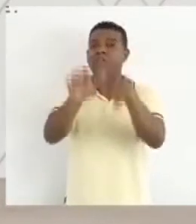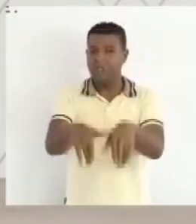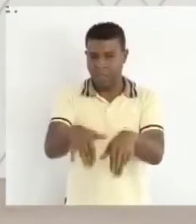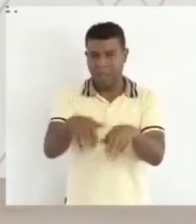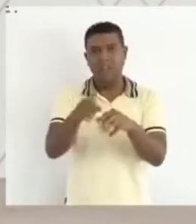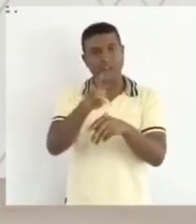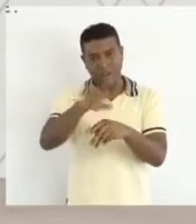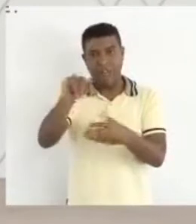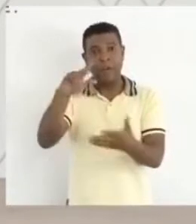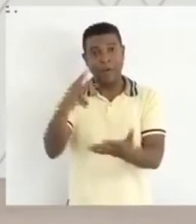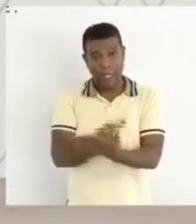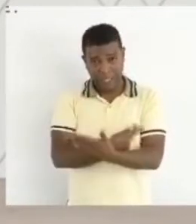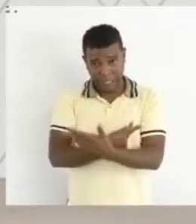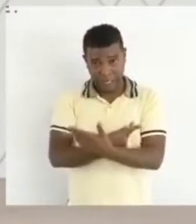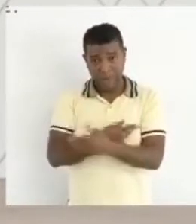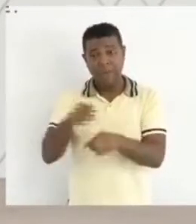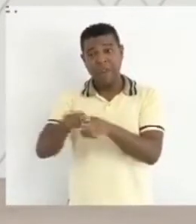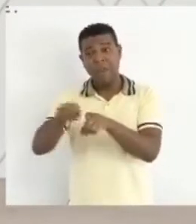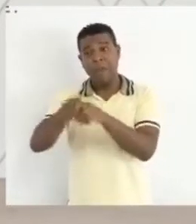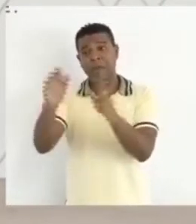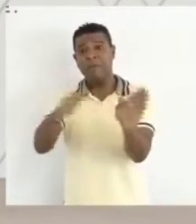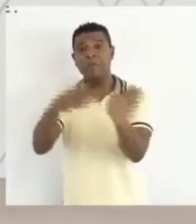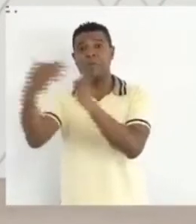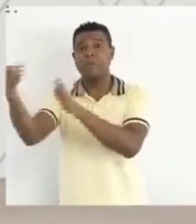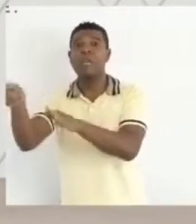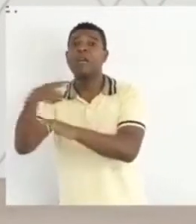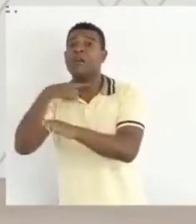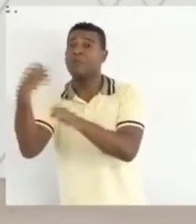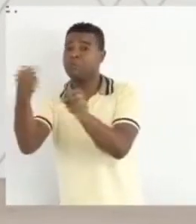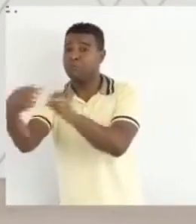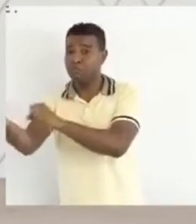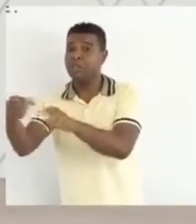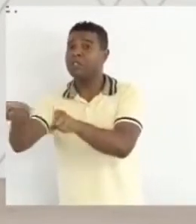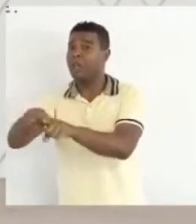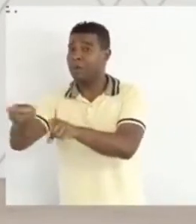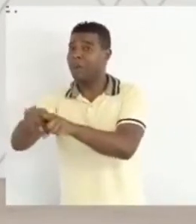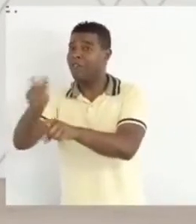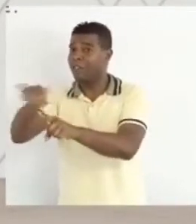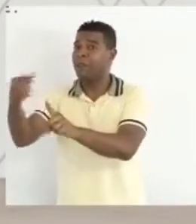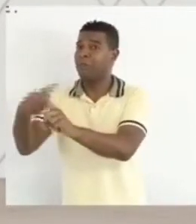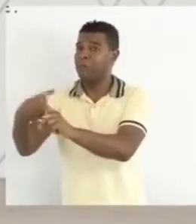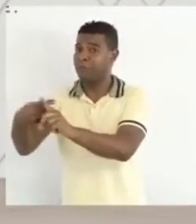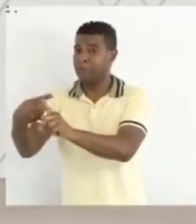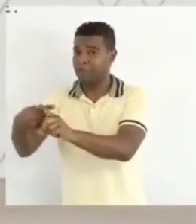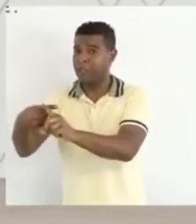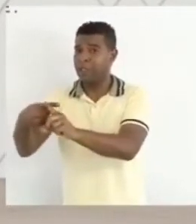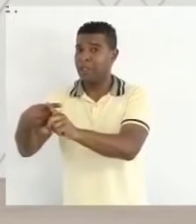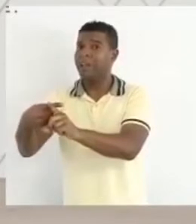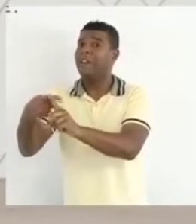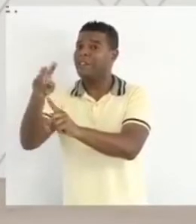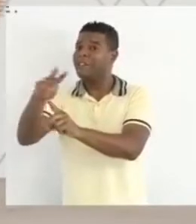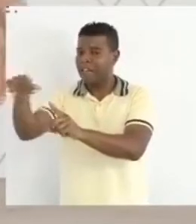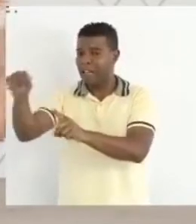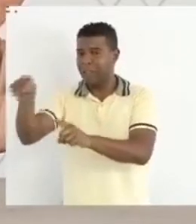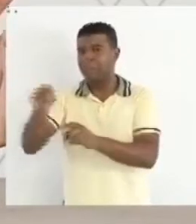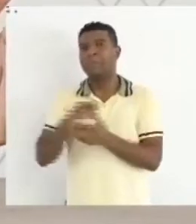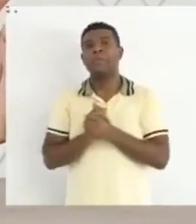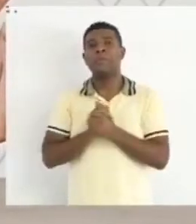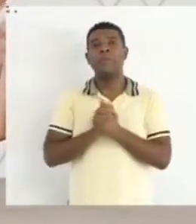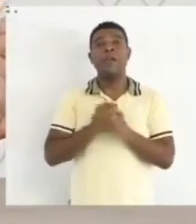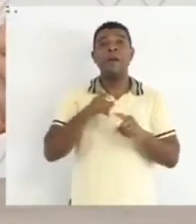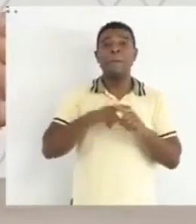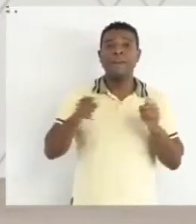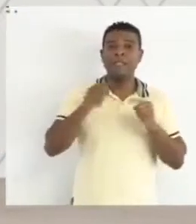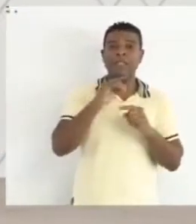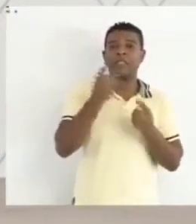também de óbitos. Mas, de uma forma geral, o que nós estamos vendo é que é possível que, no total do estado,